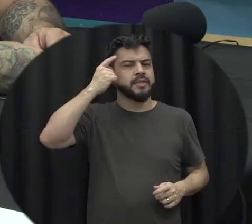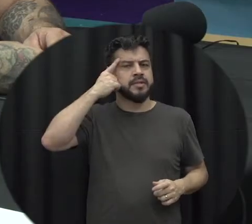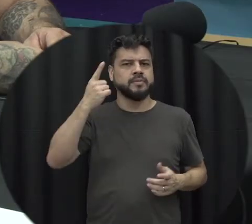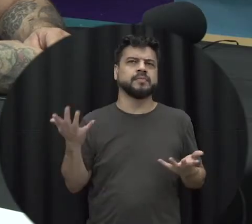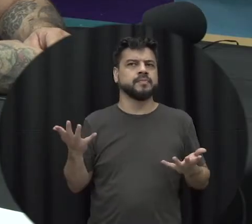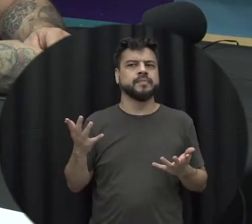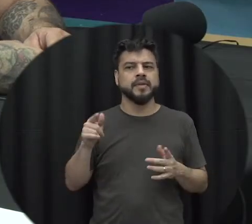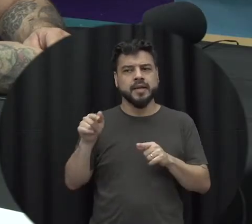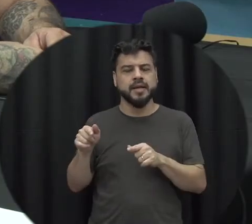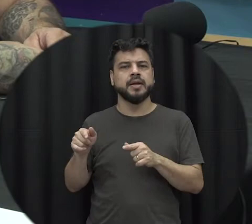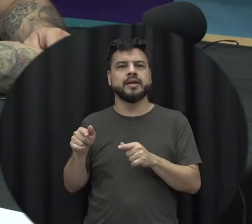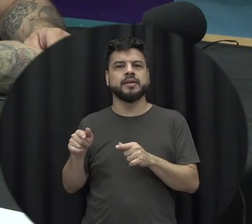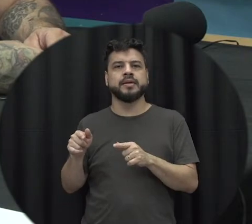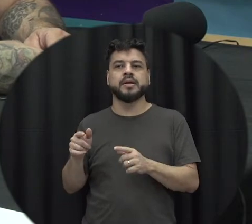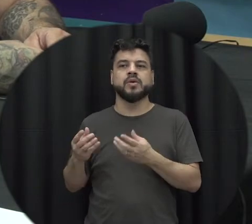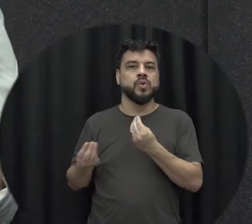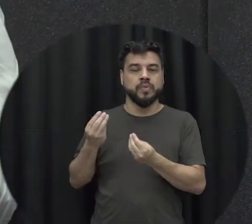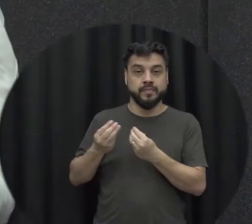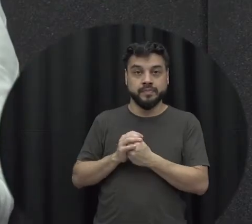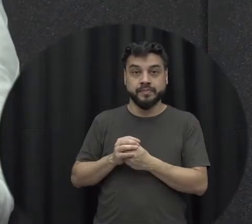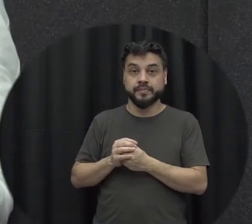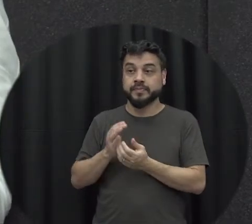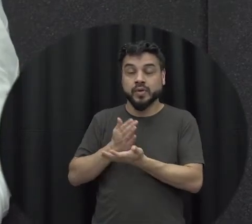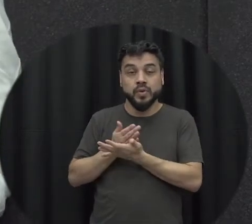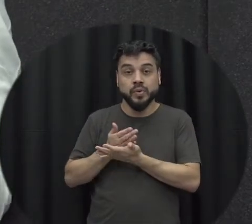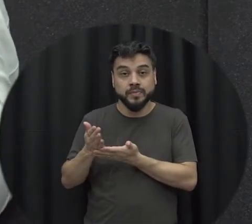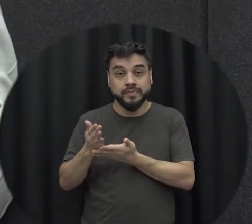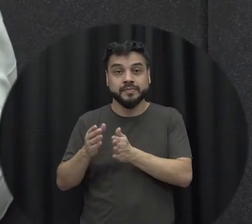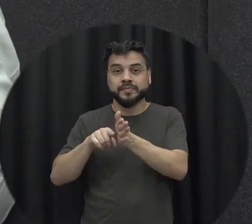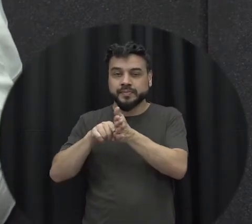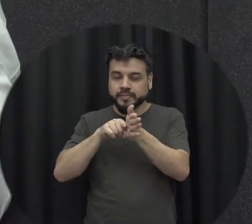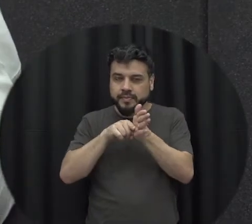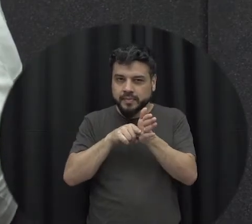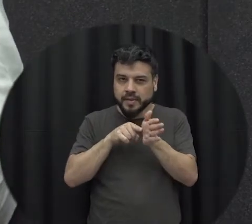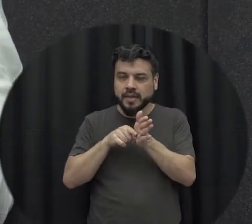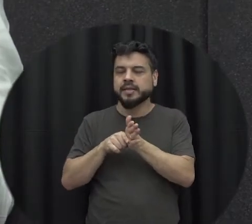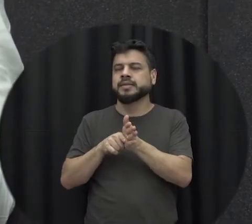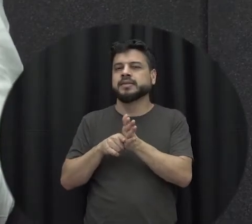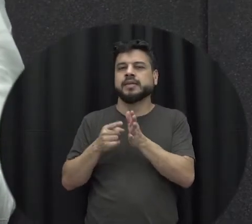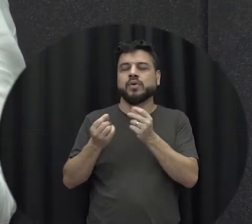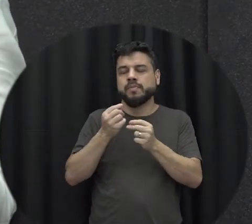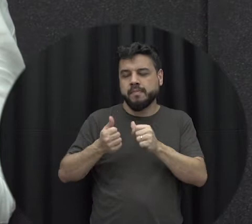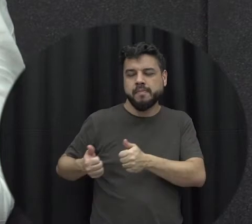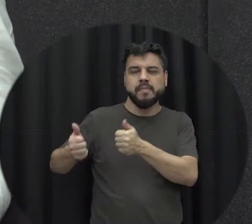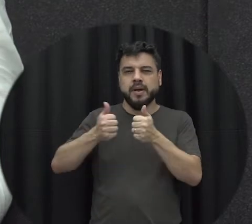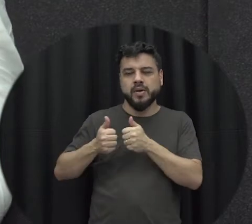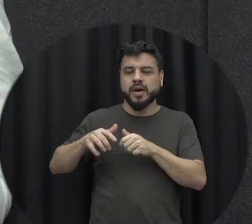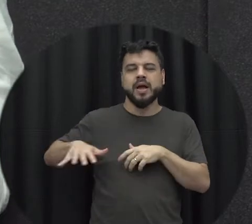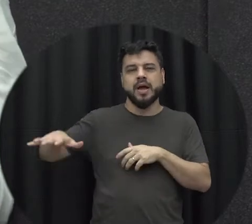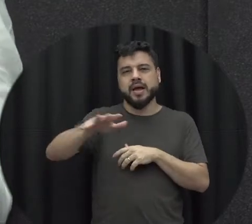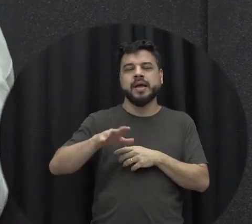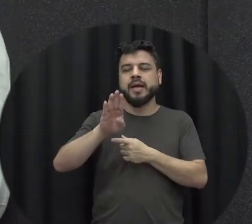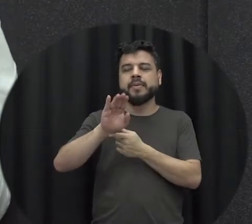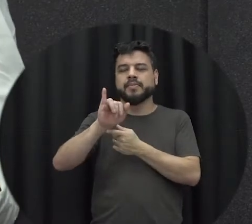com base nisso, vamos começar um estudo de biorremediação inicial, né? A gente nem chama muito de biorremediação, porque